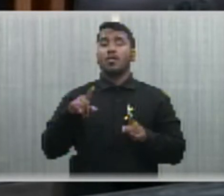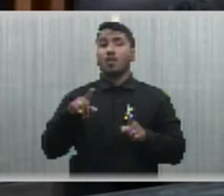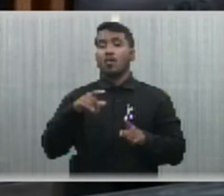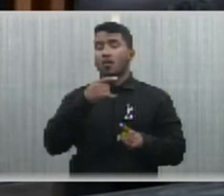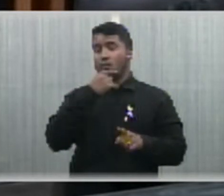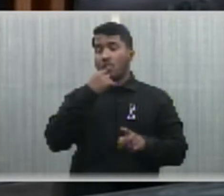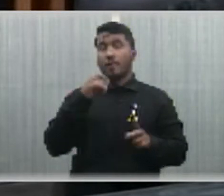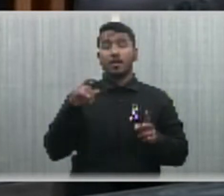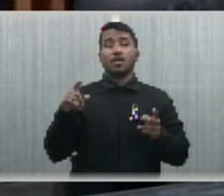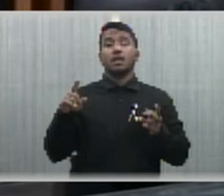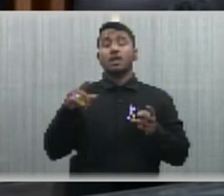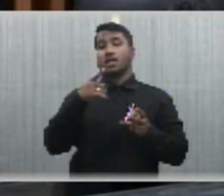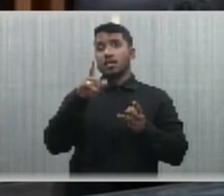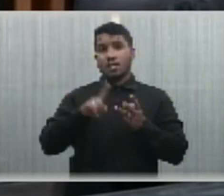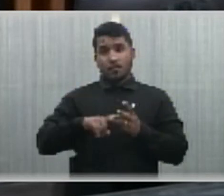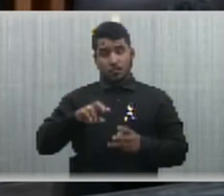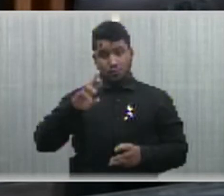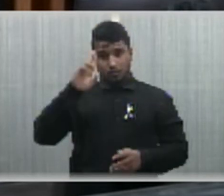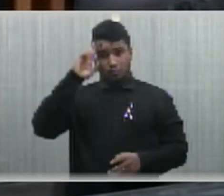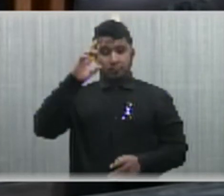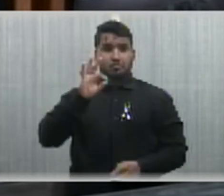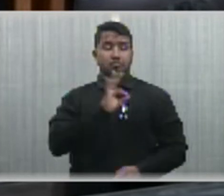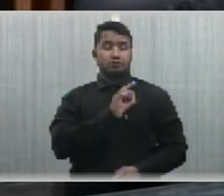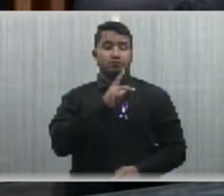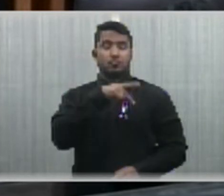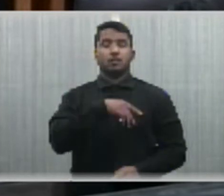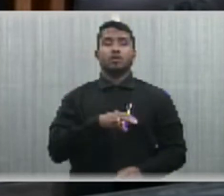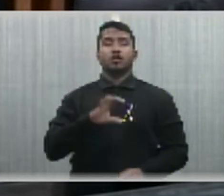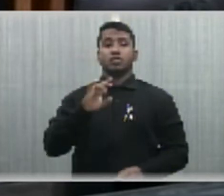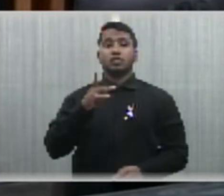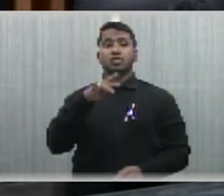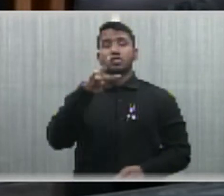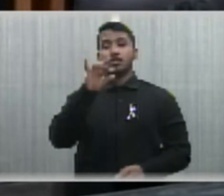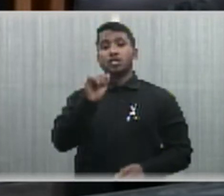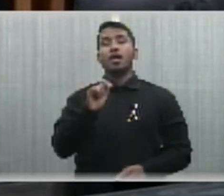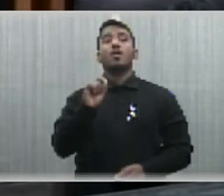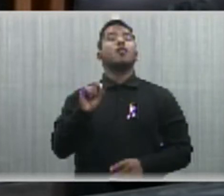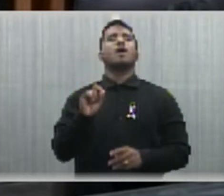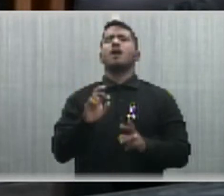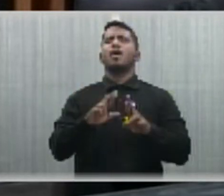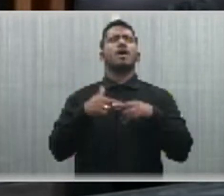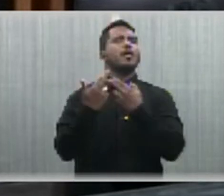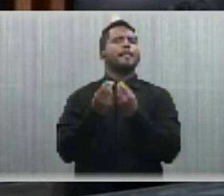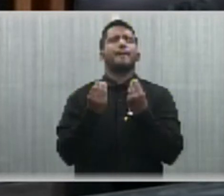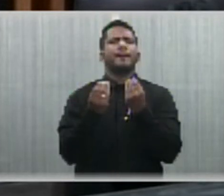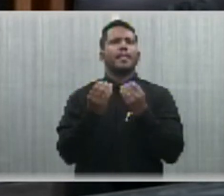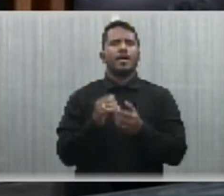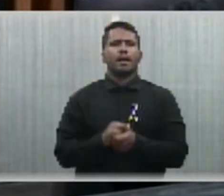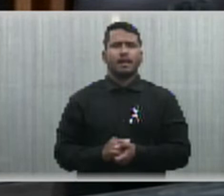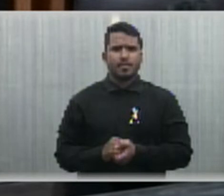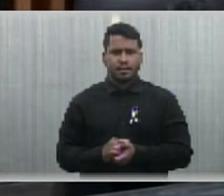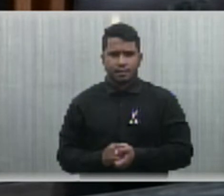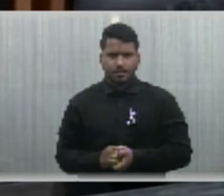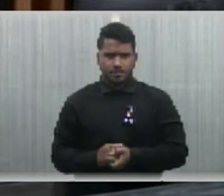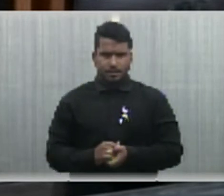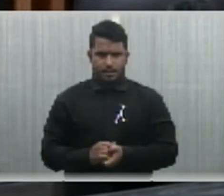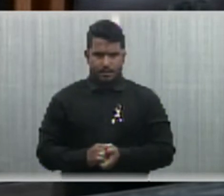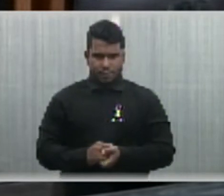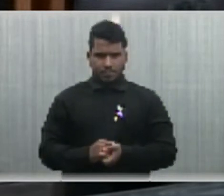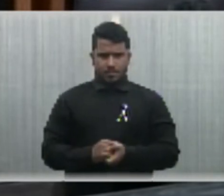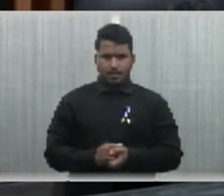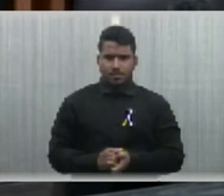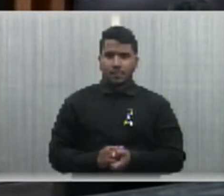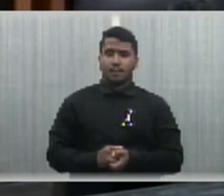com a presença do comandante Sheivan, da Polícia Militar. O objetivo dessa reunião é juntarmos esforços